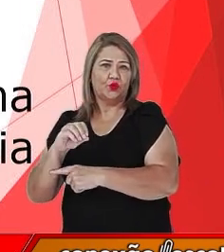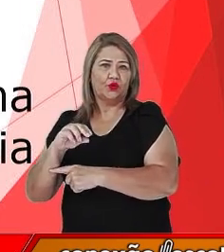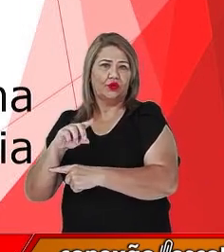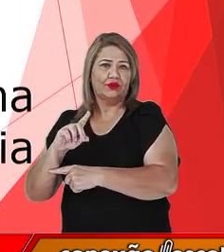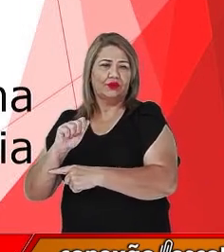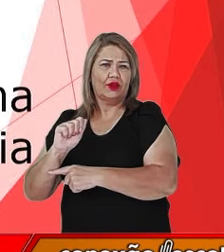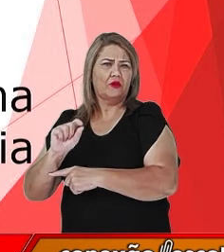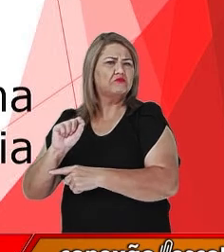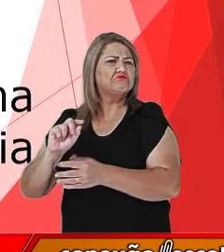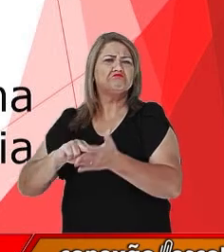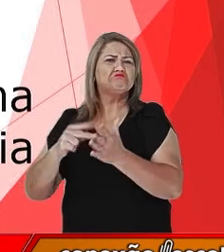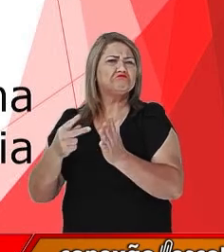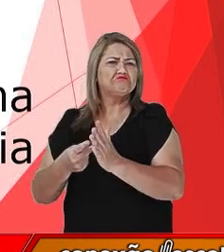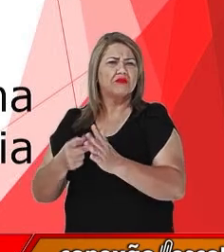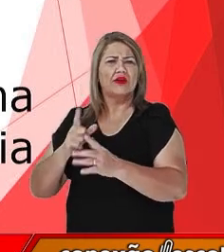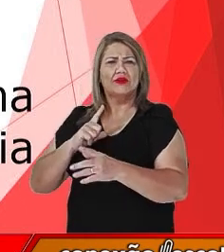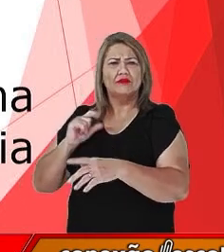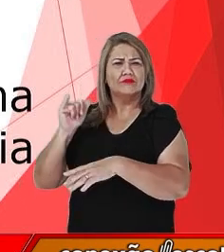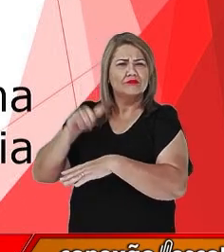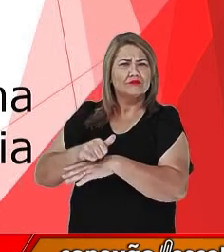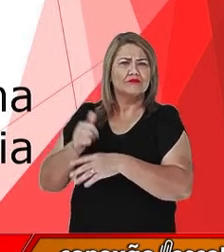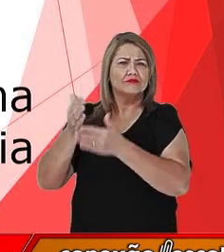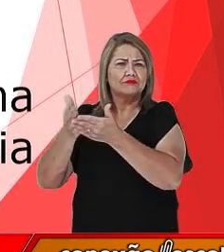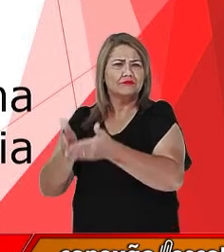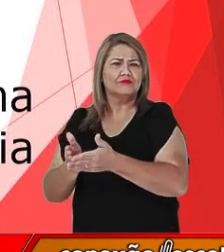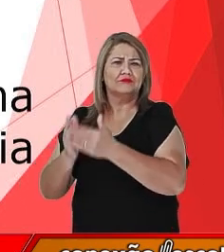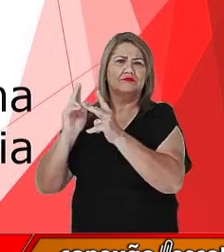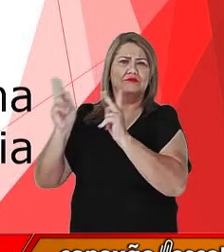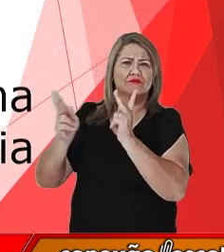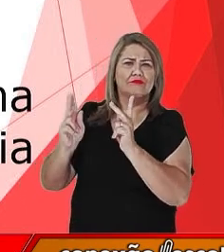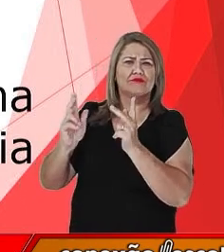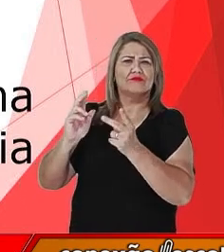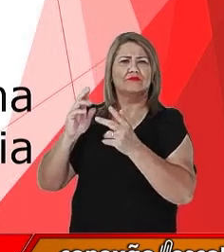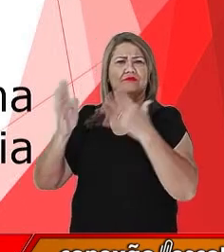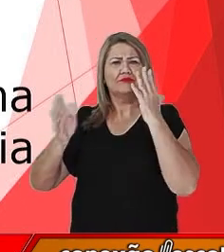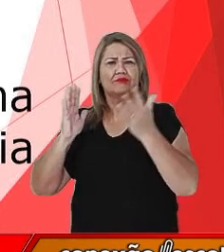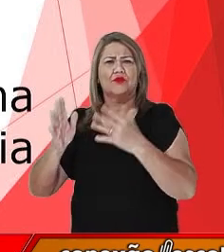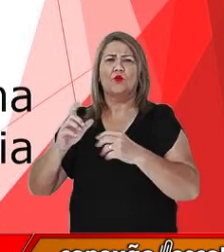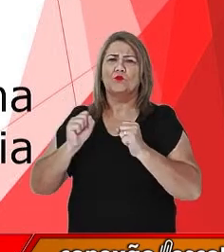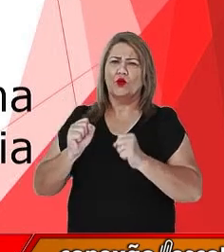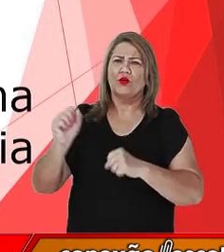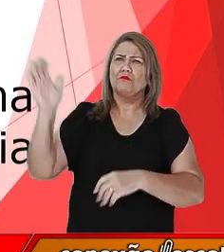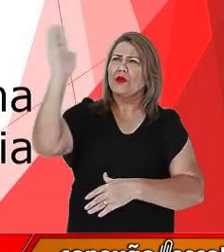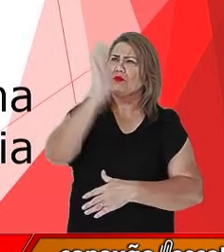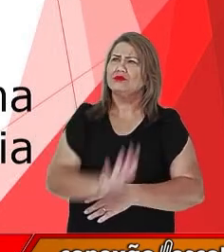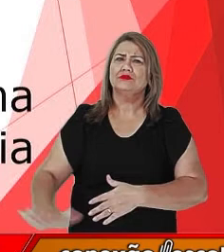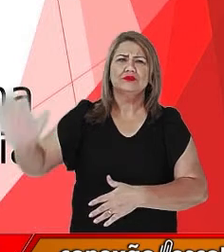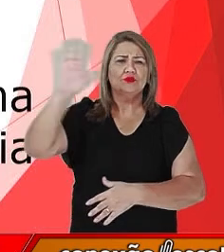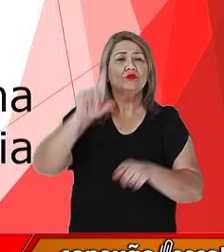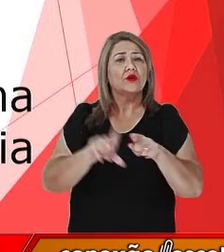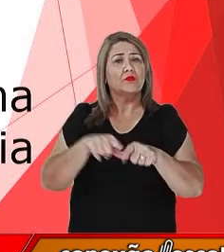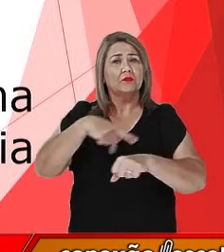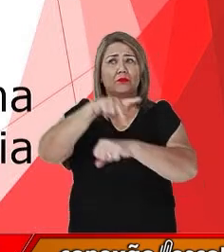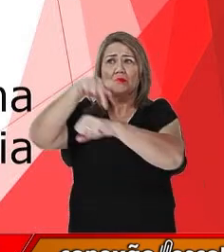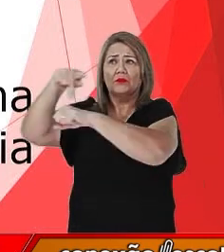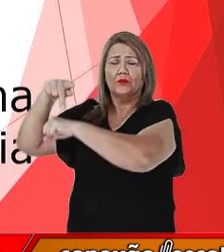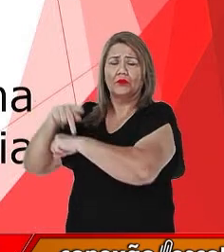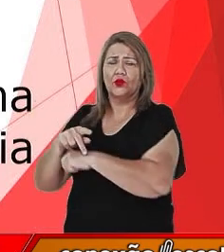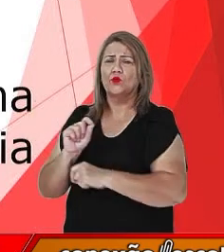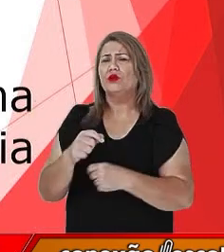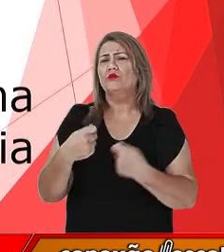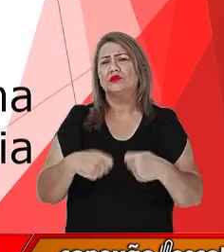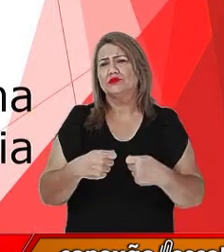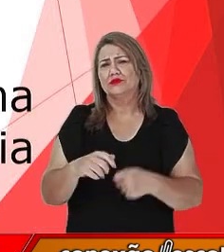do território nacional e até mesmo com outros países. O que nós temos que fazer é utilizar